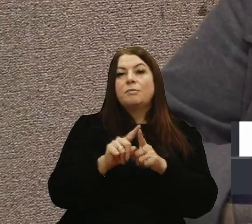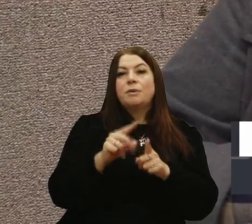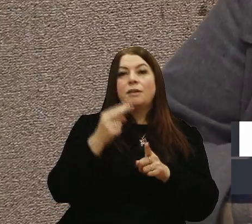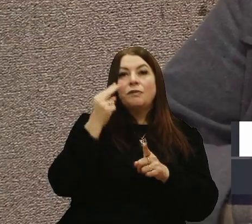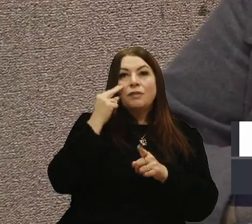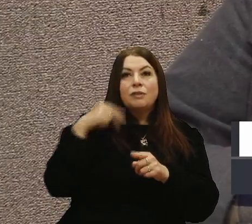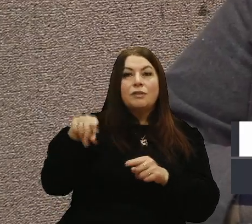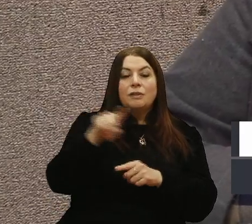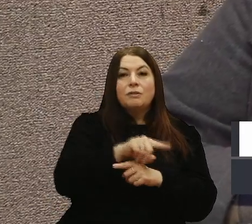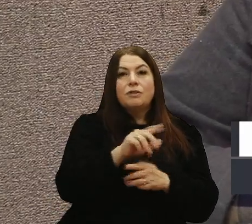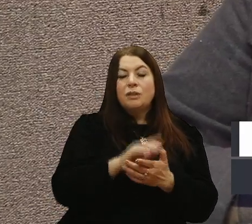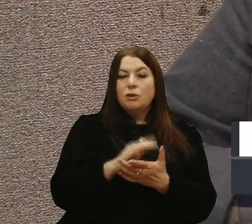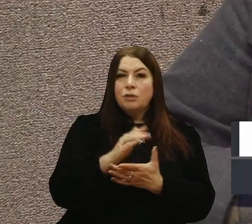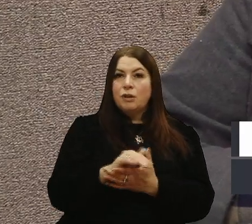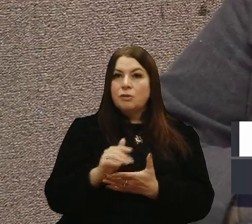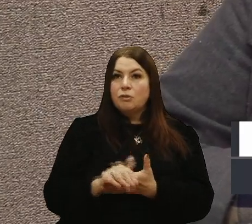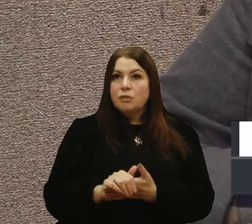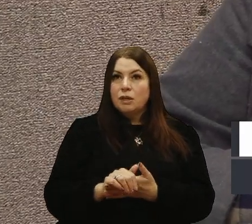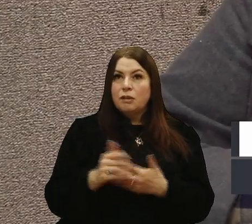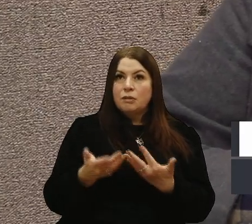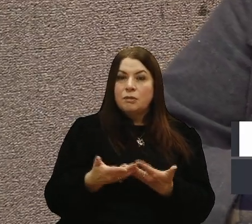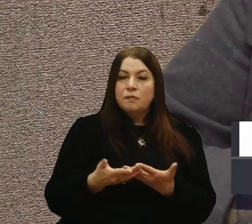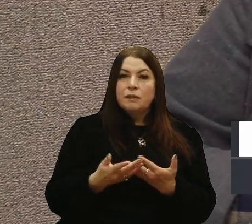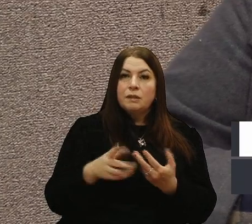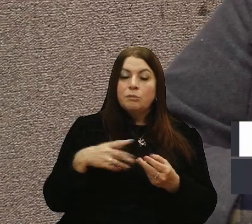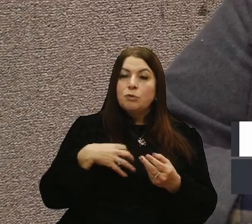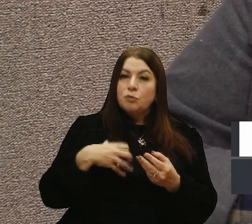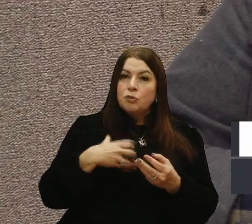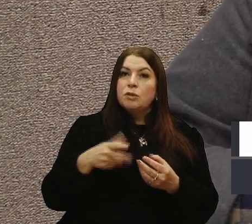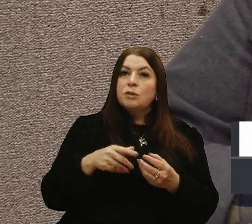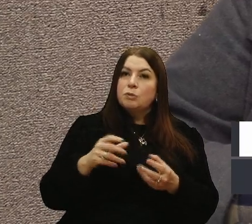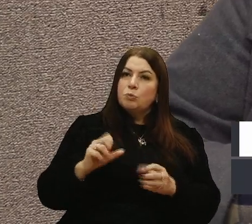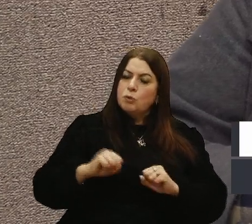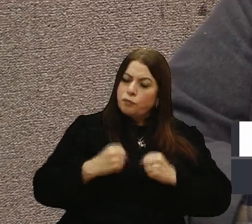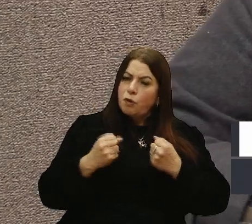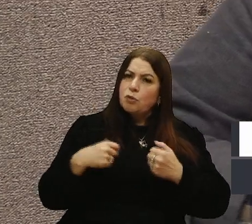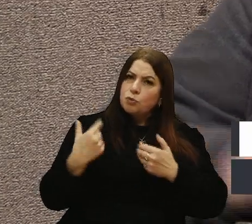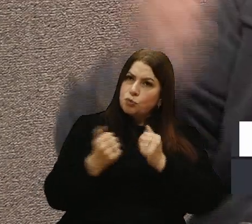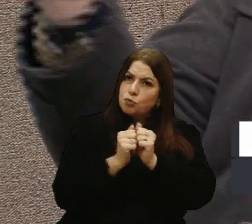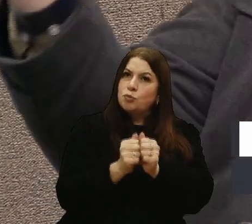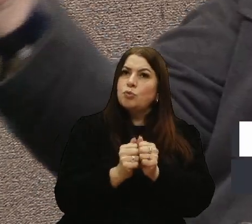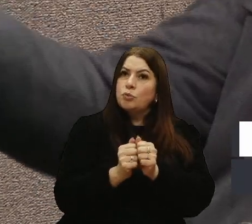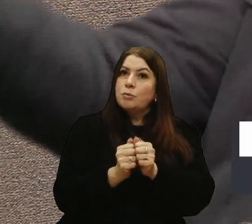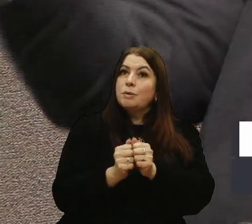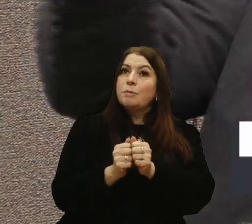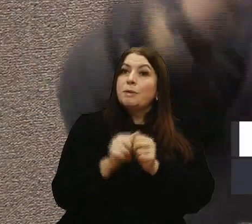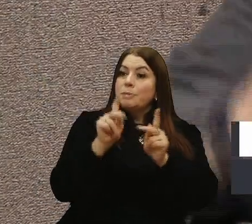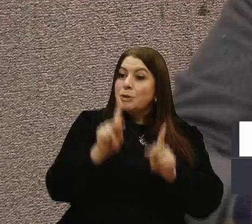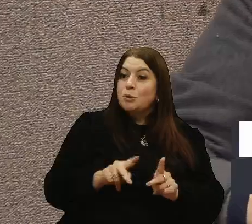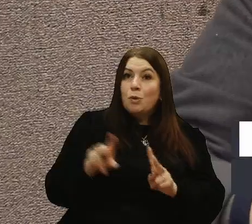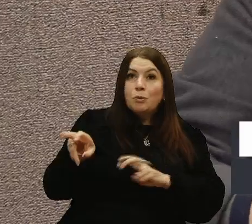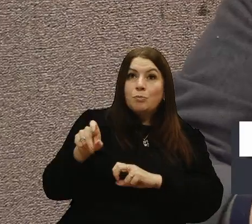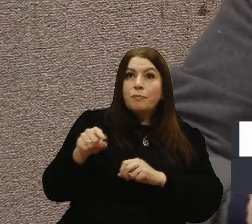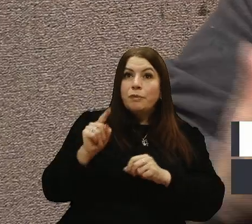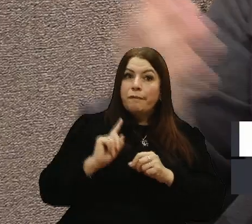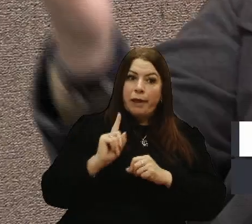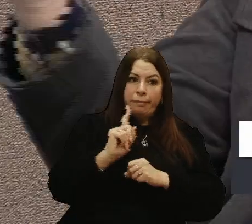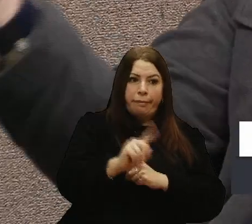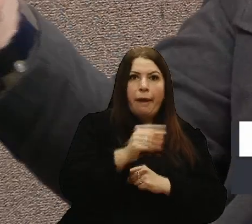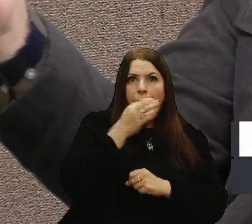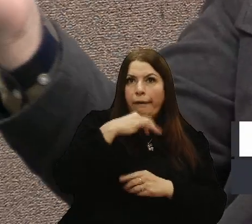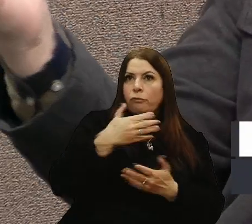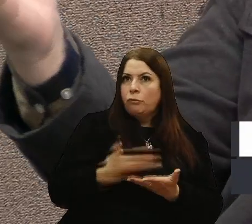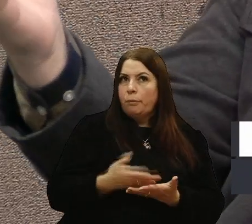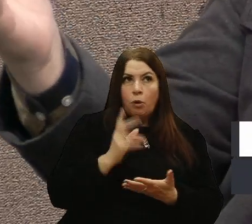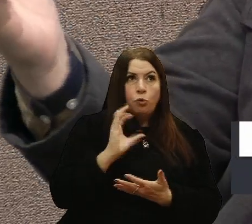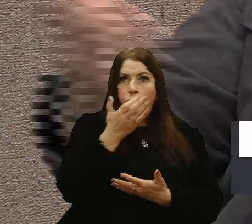O senhor também se demonstrou como apoiador, da mesma forma somos esforços para isso, para que esses agricultores não precisem vir até Caxias do Sul, possam